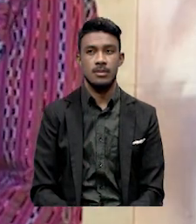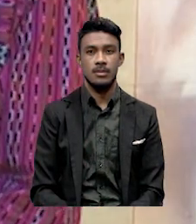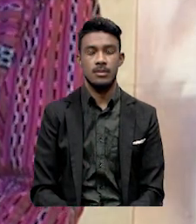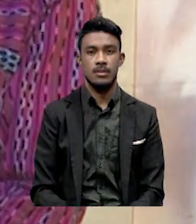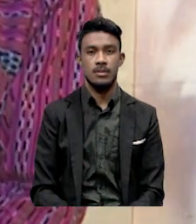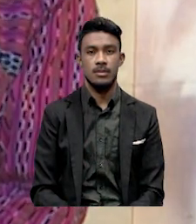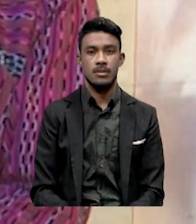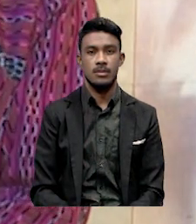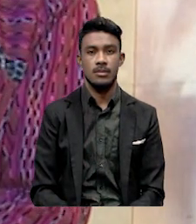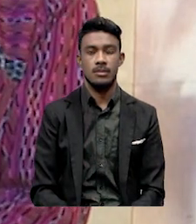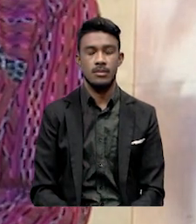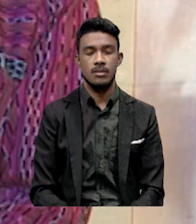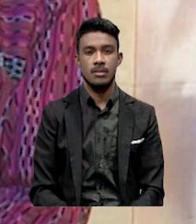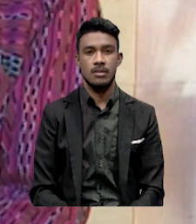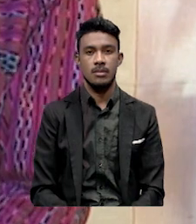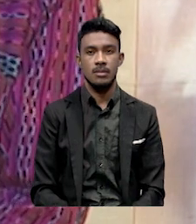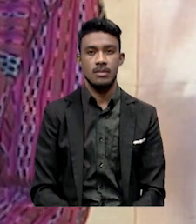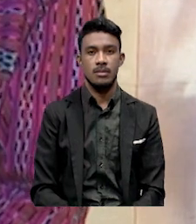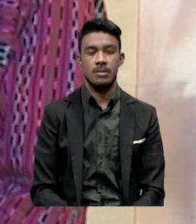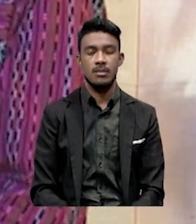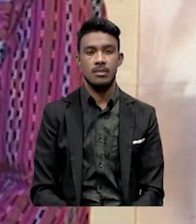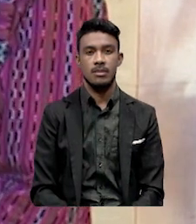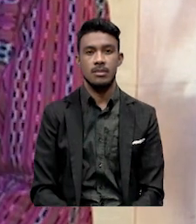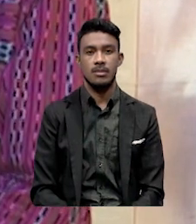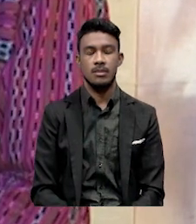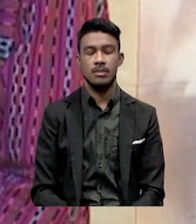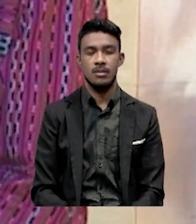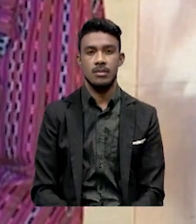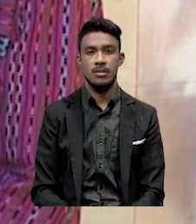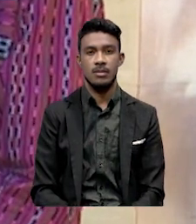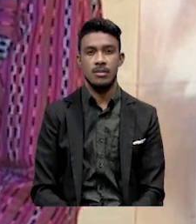tido franca evolução ao longo de anos.